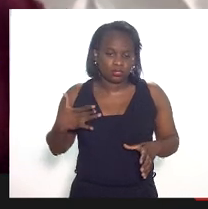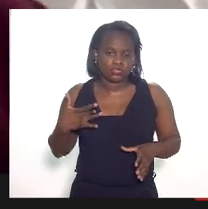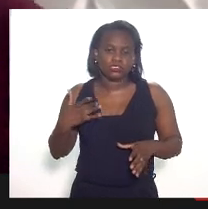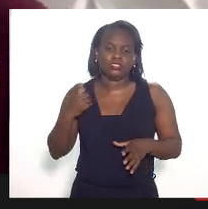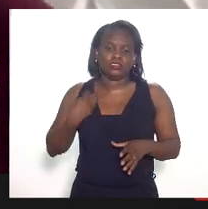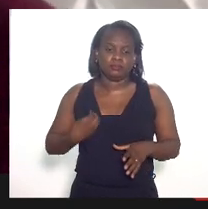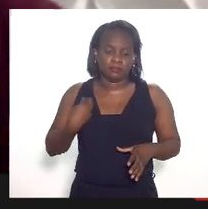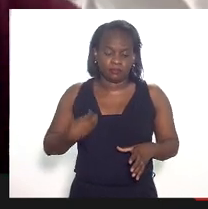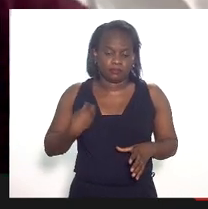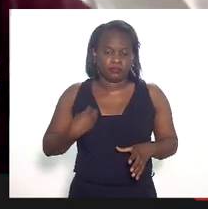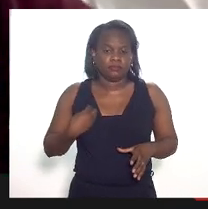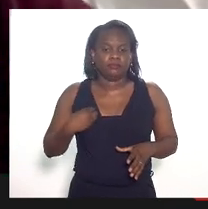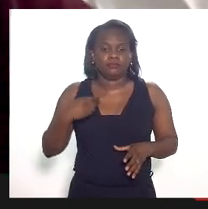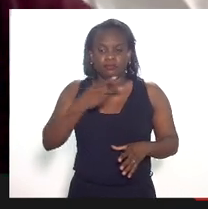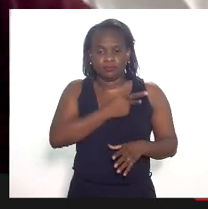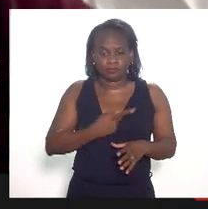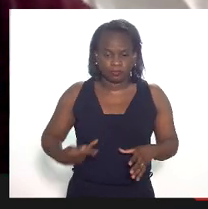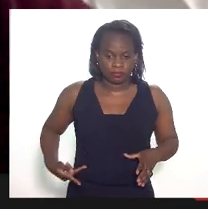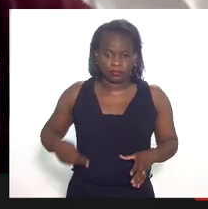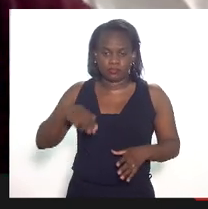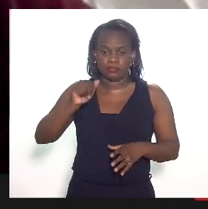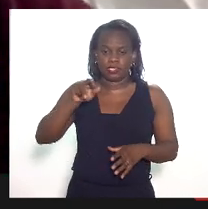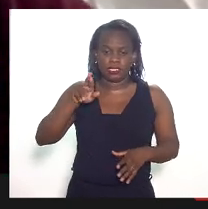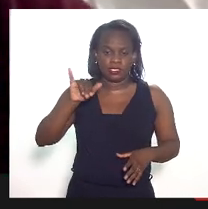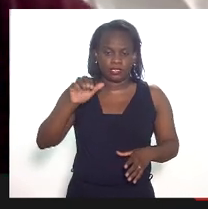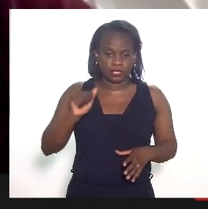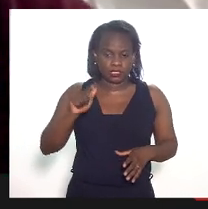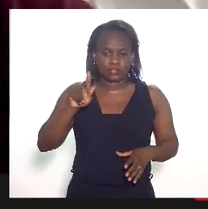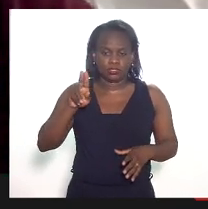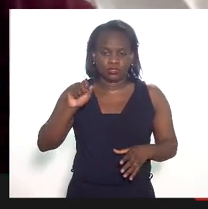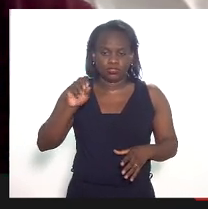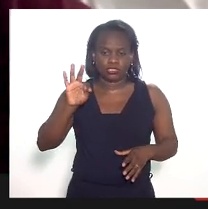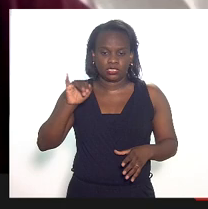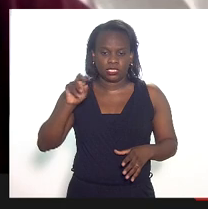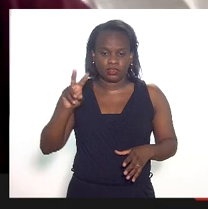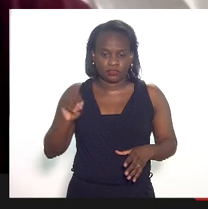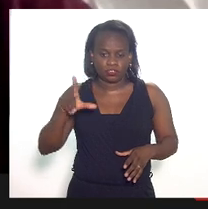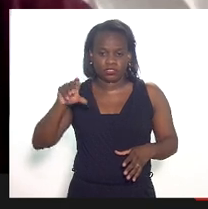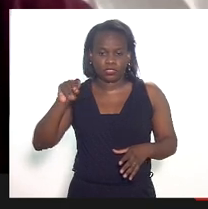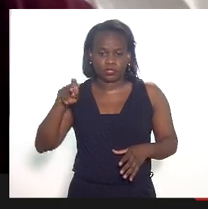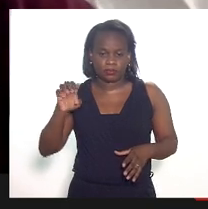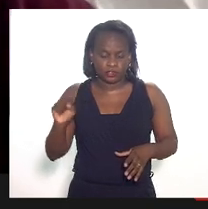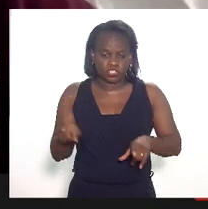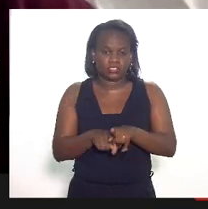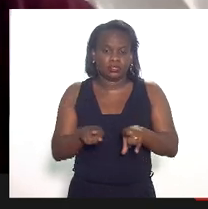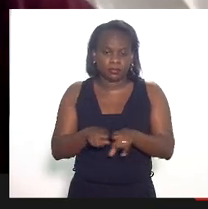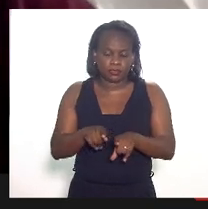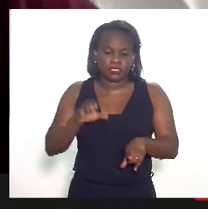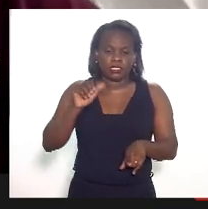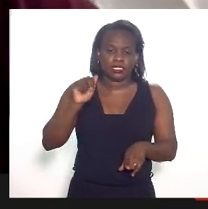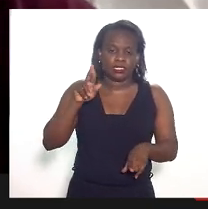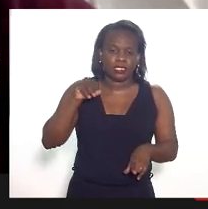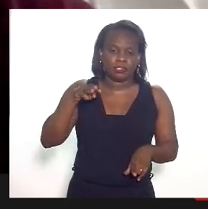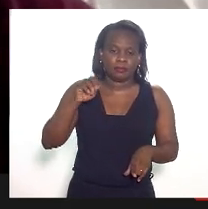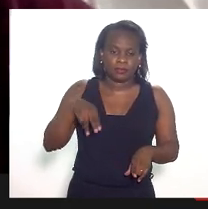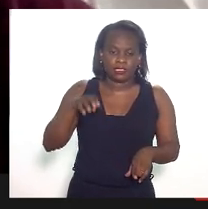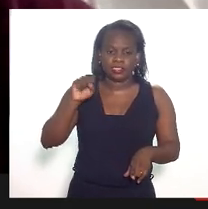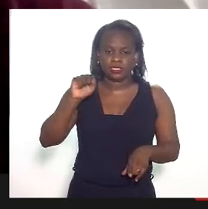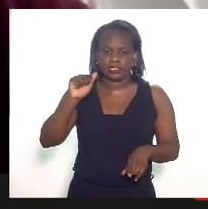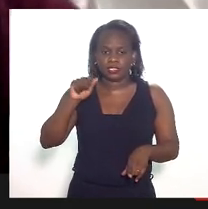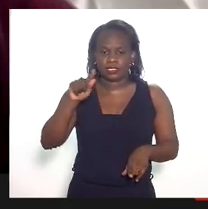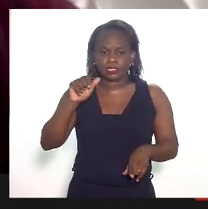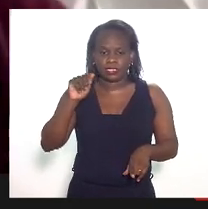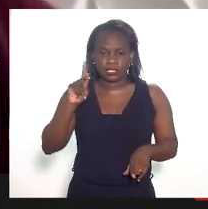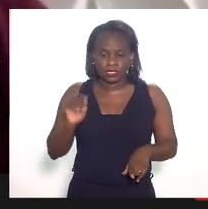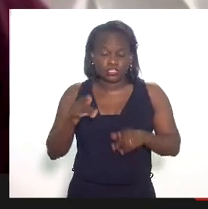está presente a presidente Maria de Fátima Gustavo Lopes, também está presente Carmen Sazak, mas apenas uma